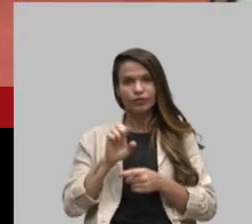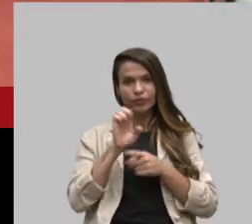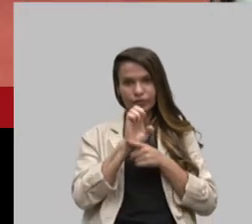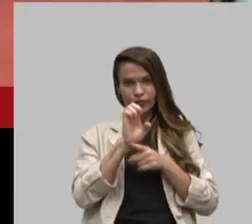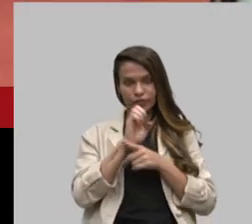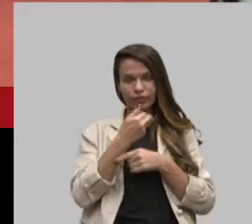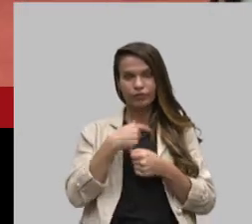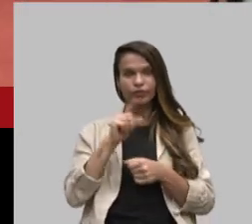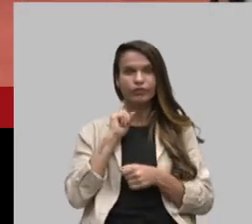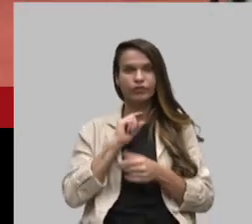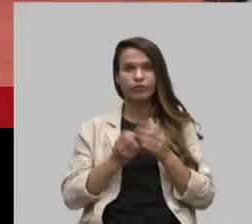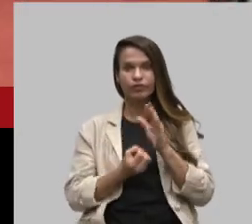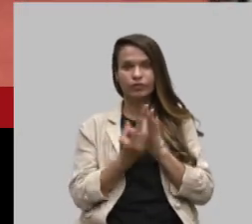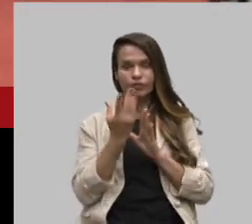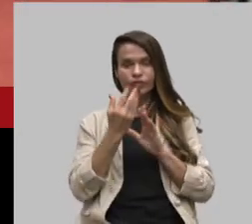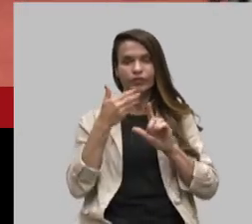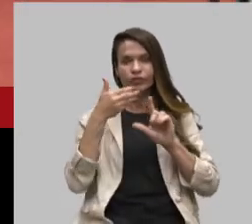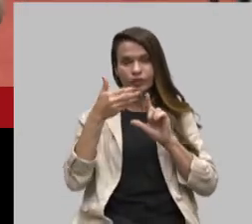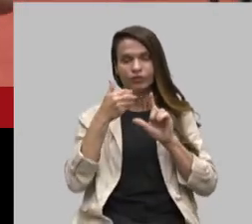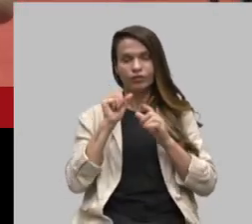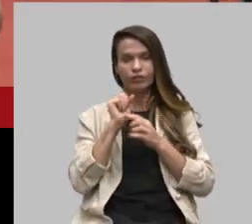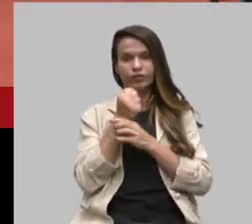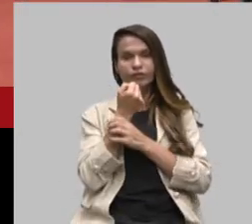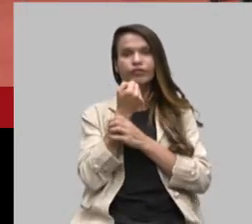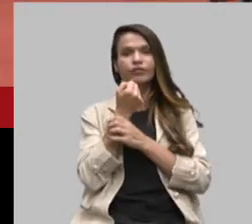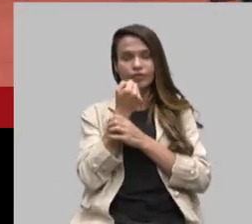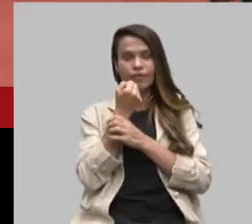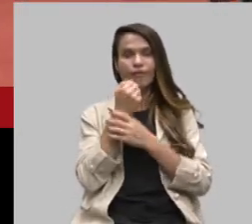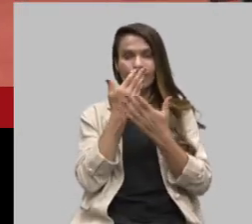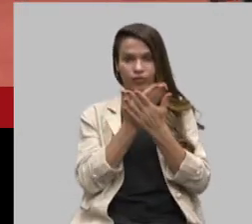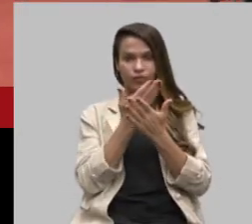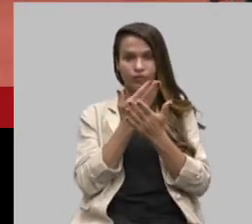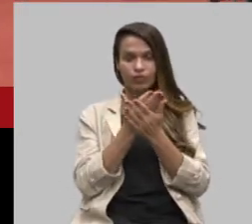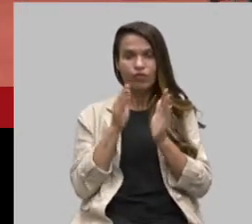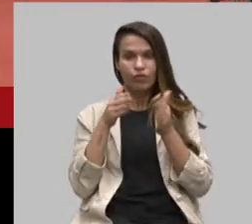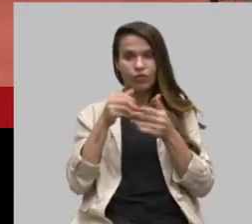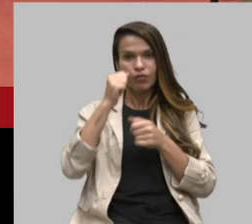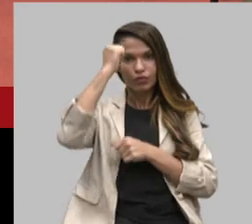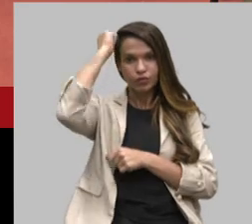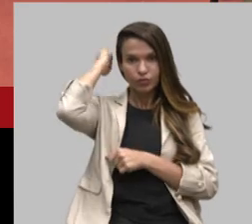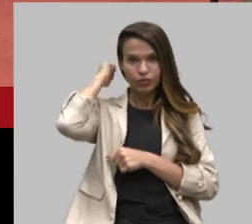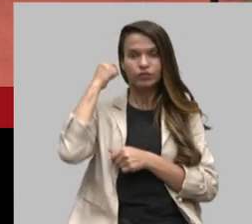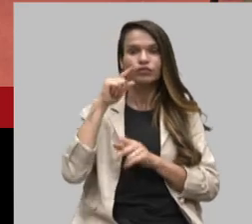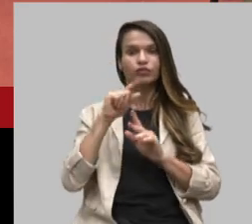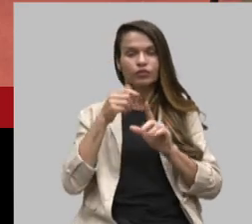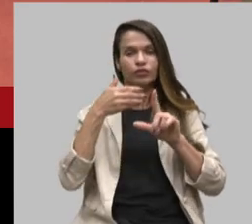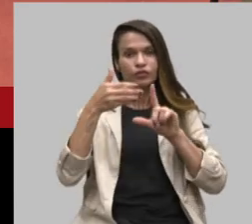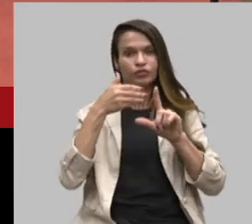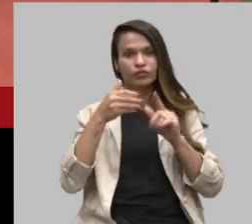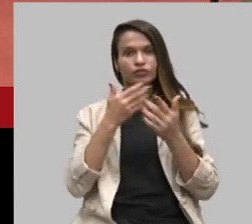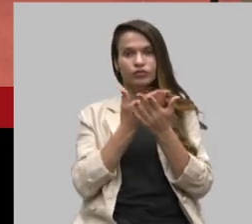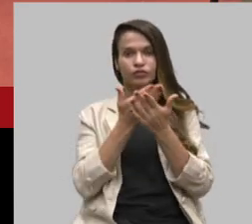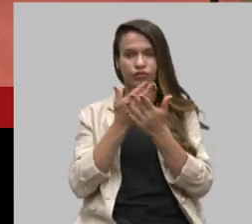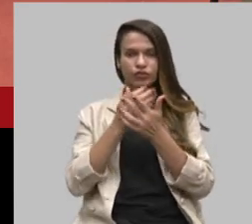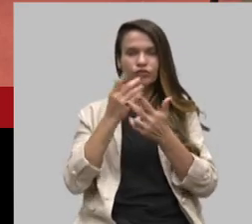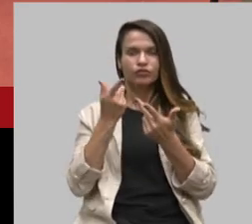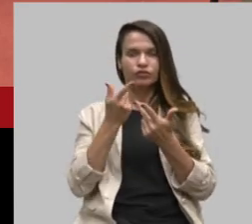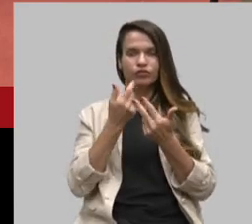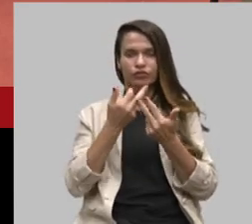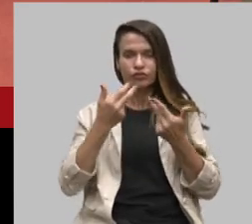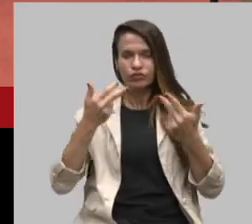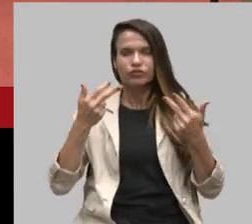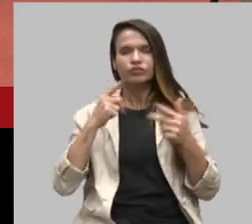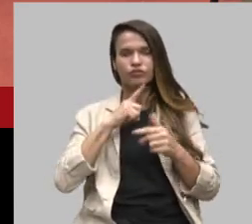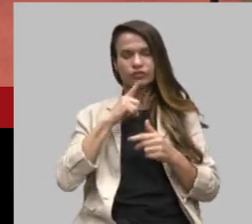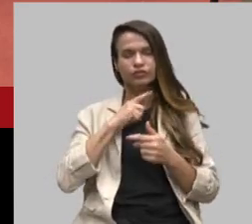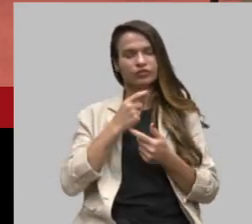já criou uma plataforma que garante Esse estudo para o vestibular a plataforma Ela estuda estudo Play Enem MG lá a gente tem muitas